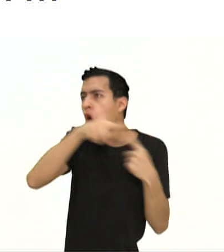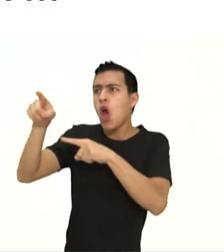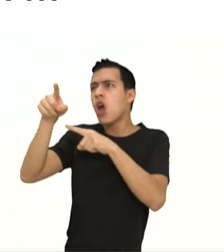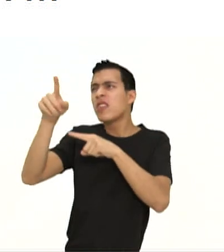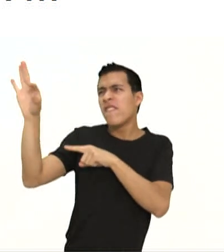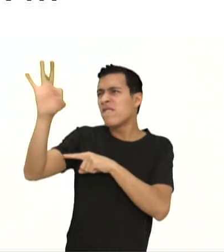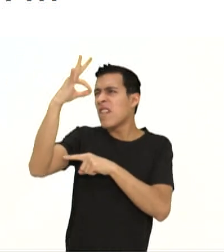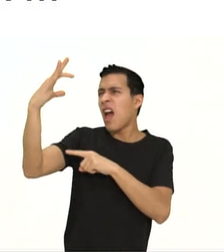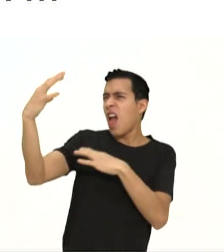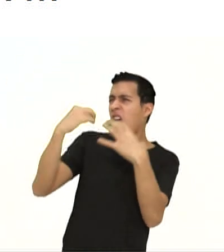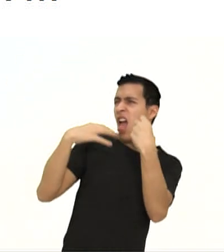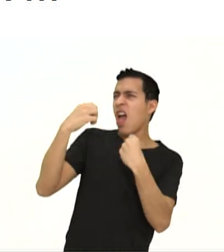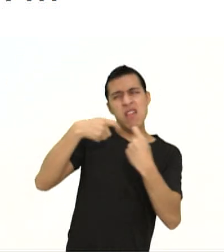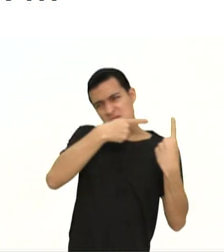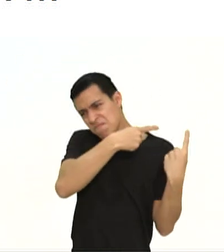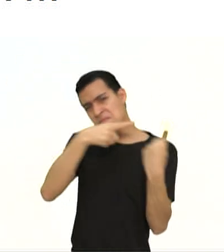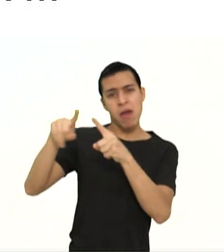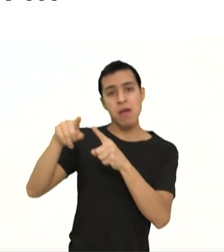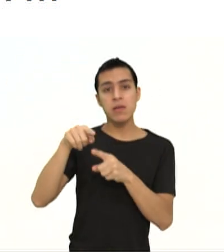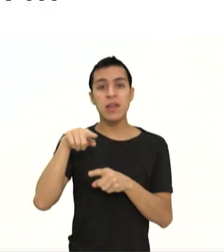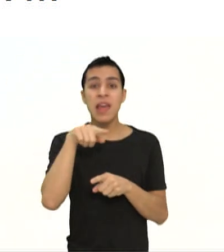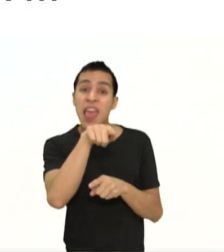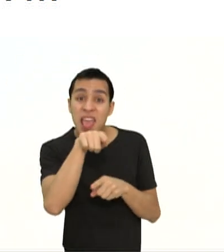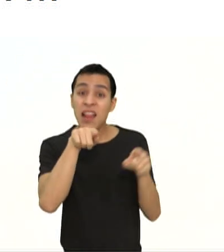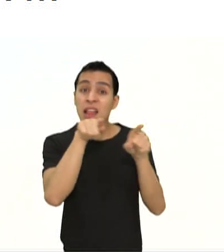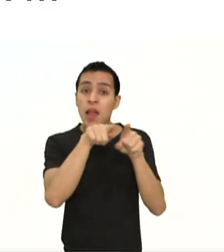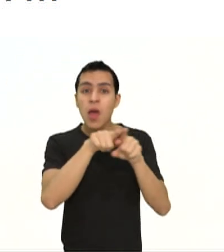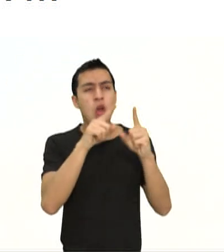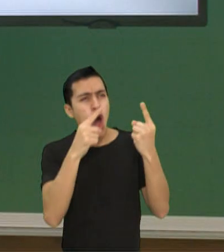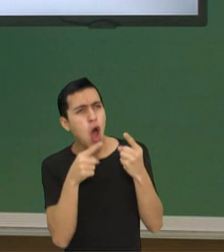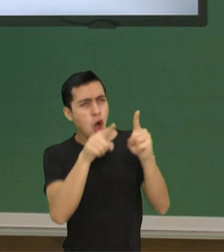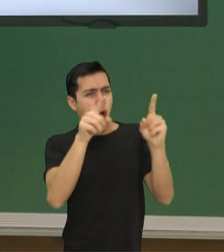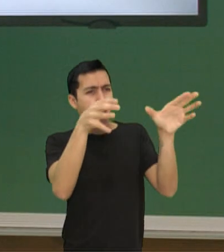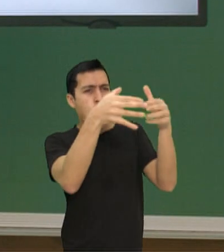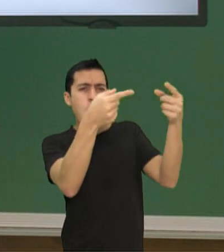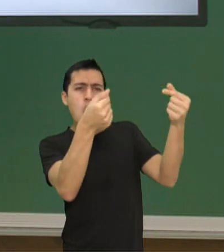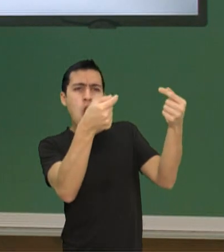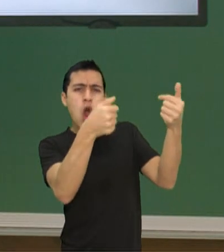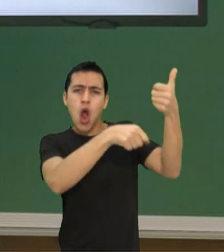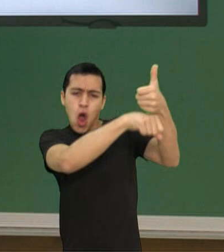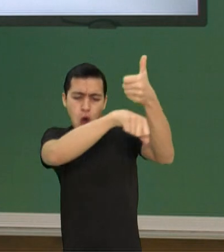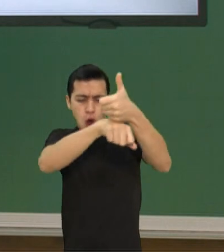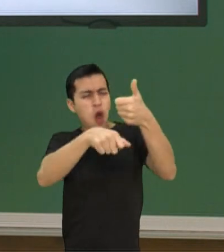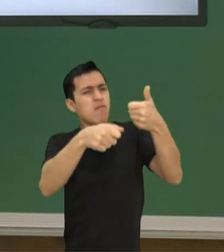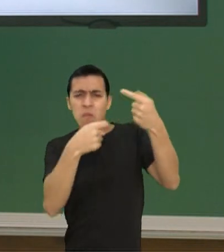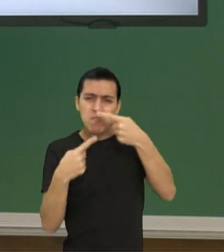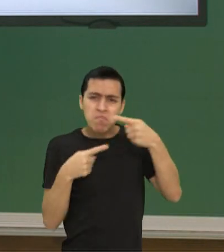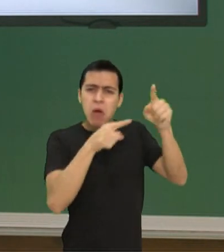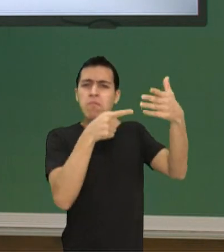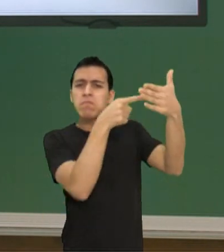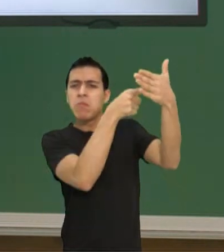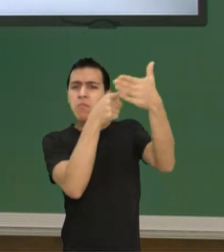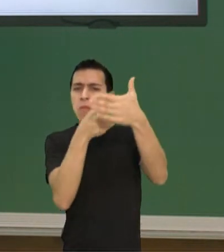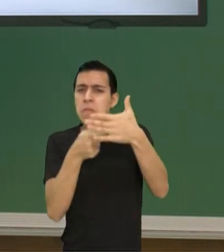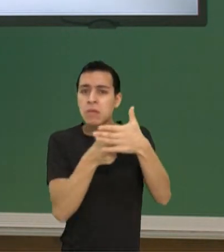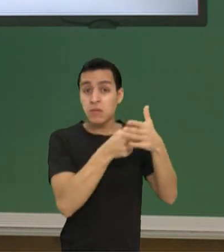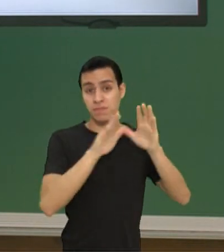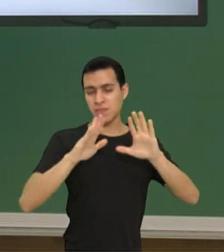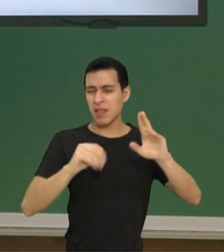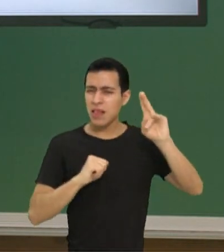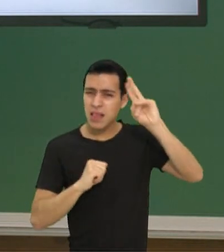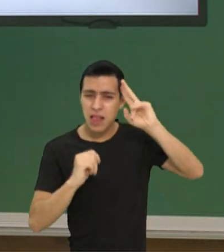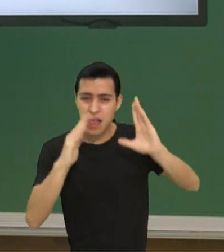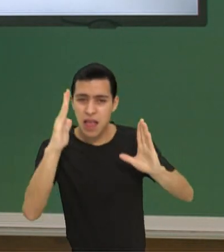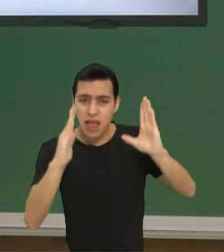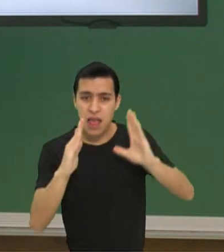também agregava o questionamento contra o domínio das elites coloniais. Bem nesse período, você vai lembrar que eles estavam, né, lá,